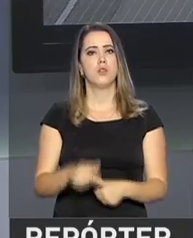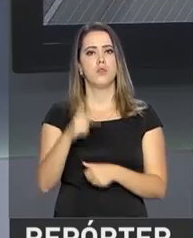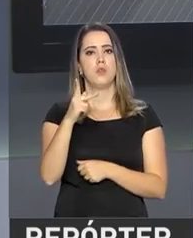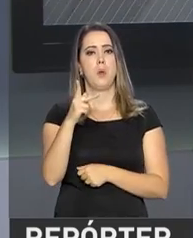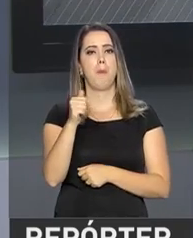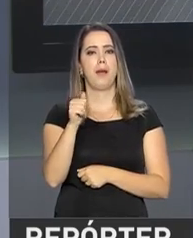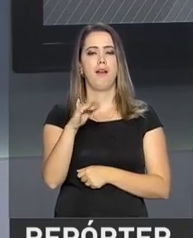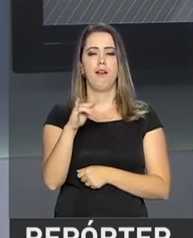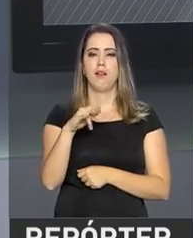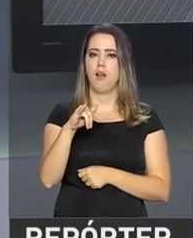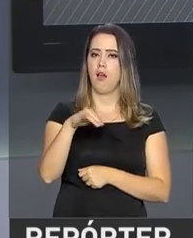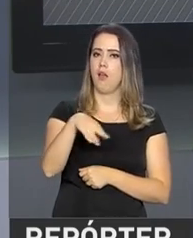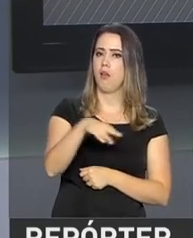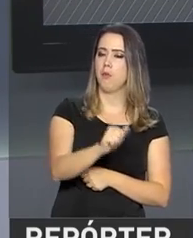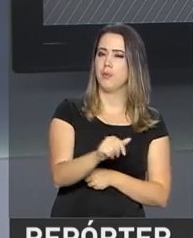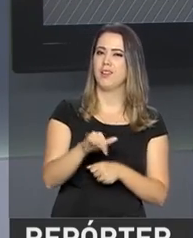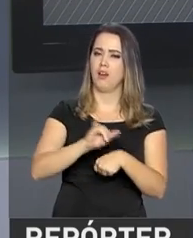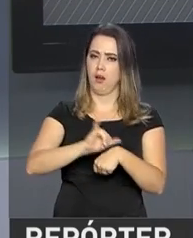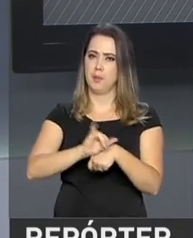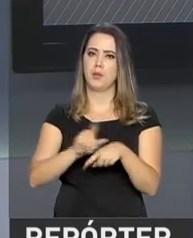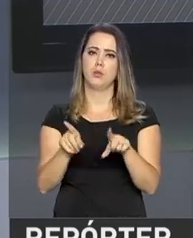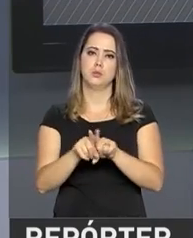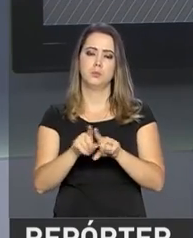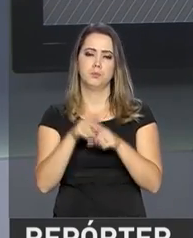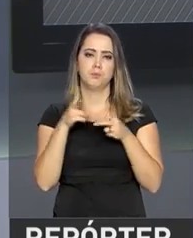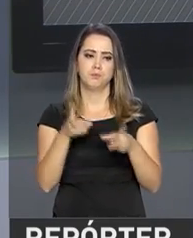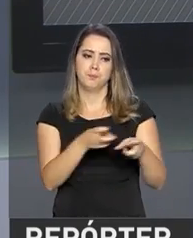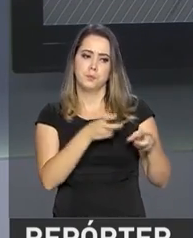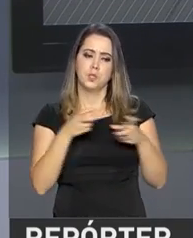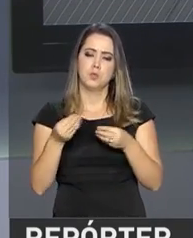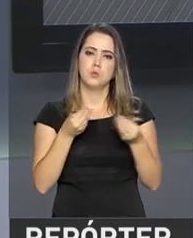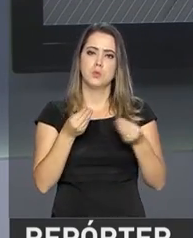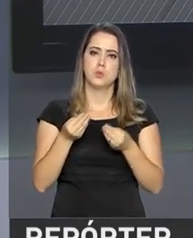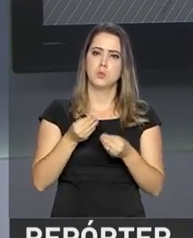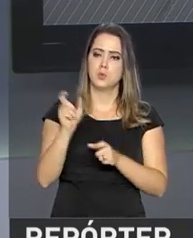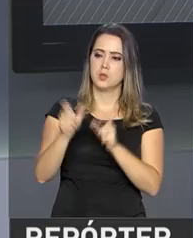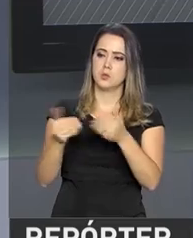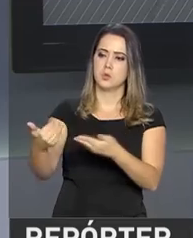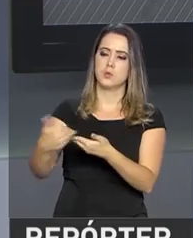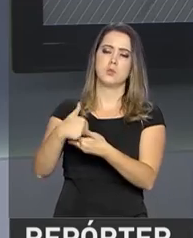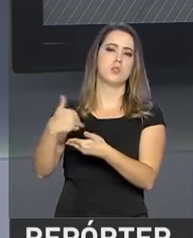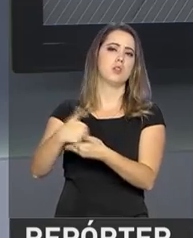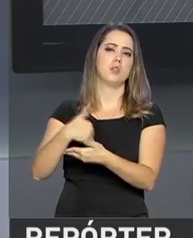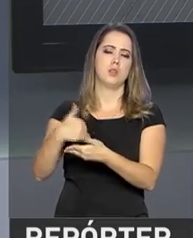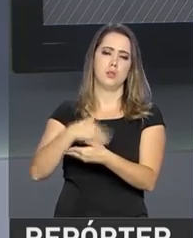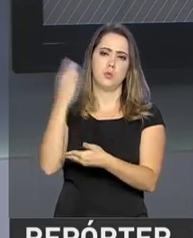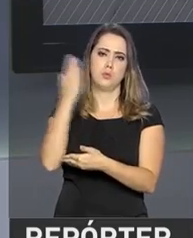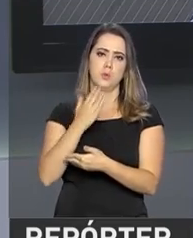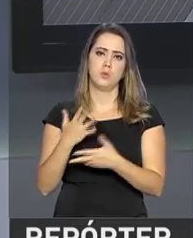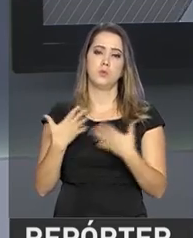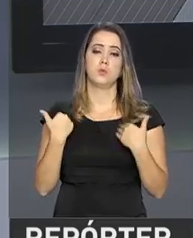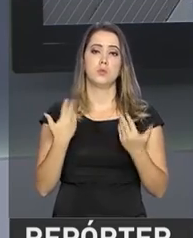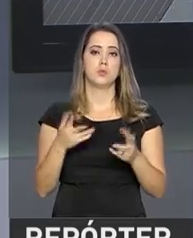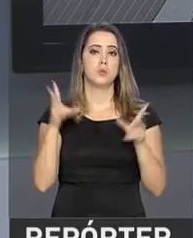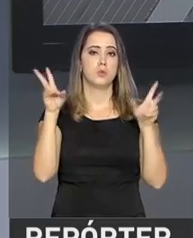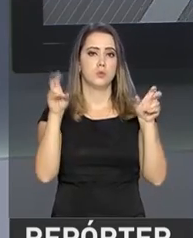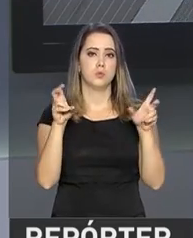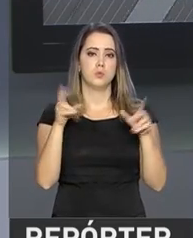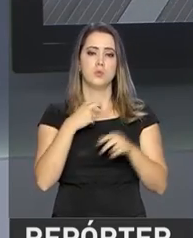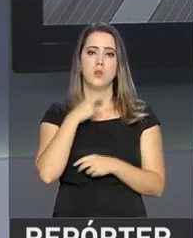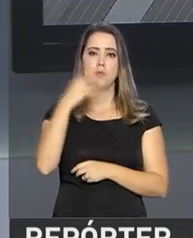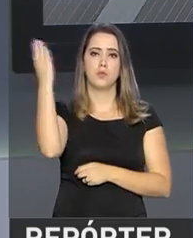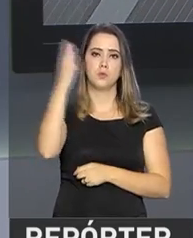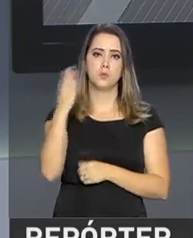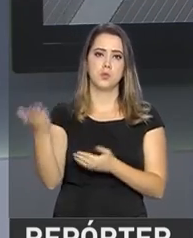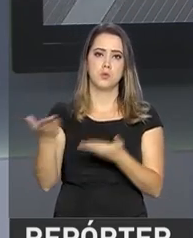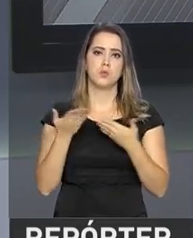vista a ideia era ver de perto como está o trabalho de acolhimento desses imigrantes para falar sobre esse assunto a voz do